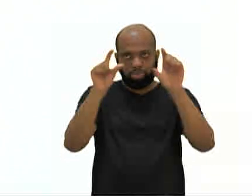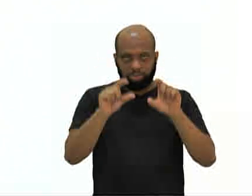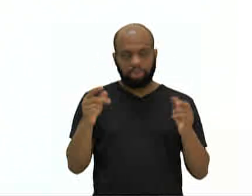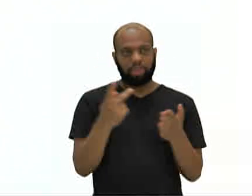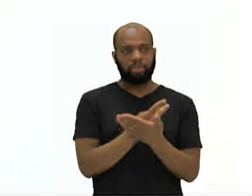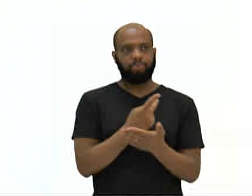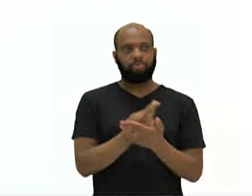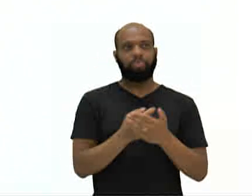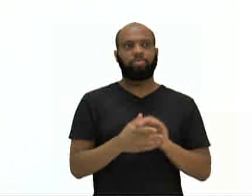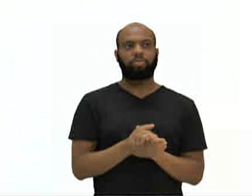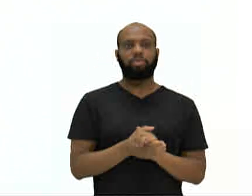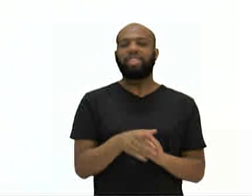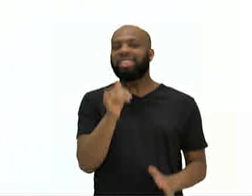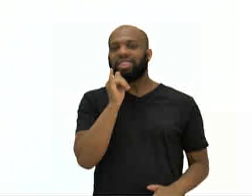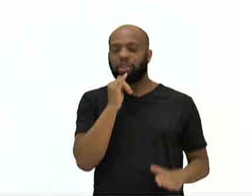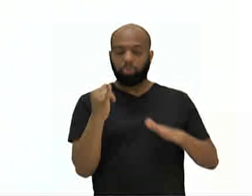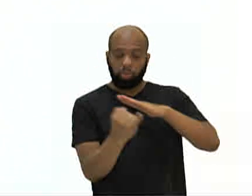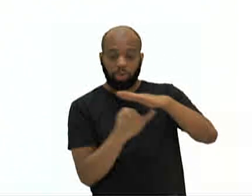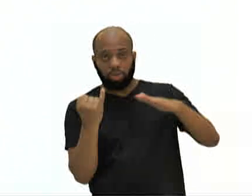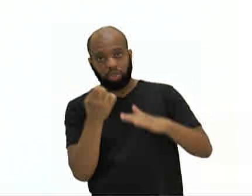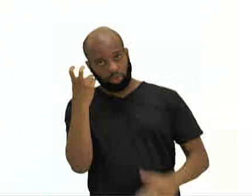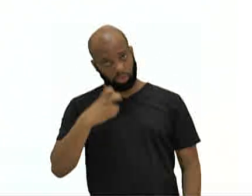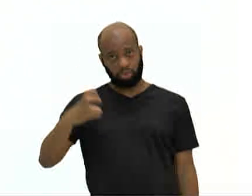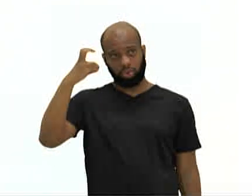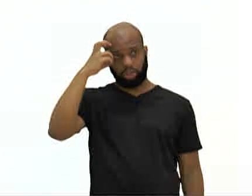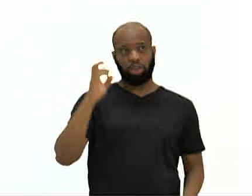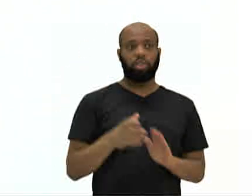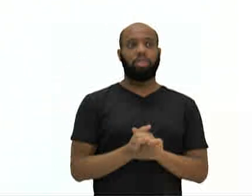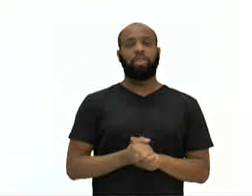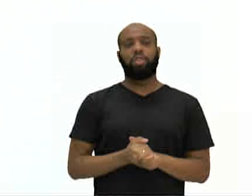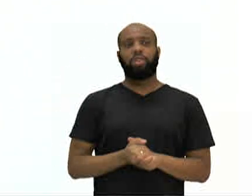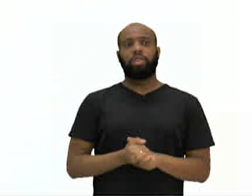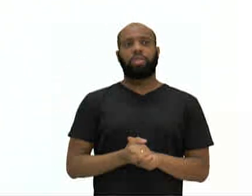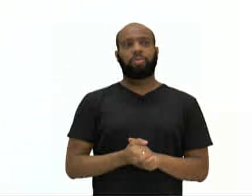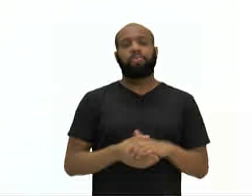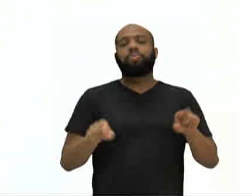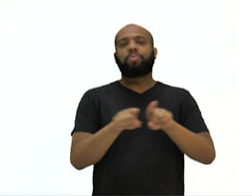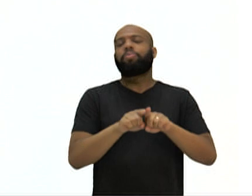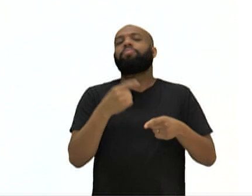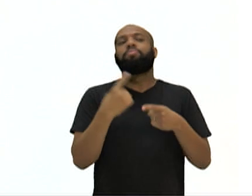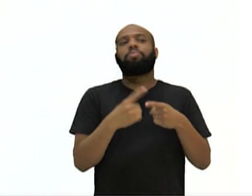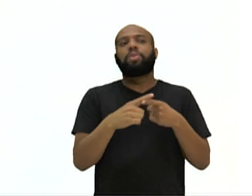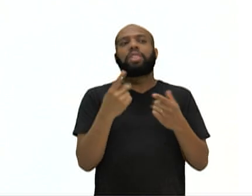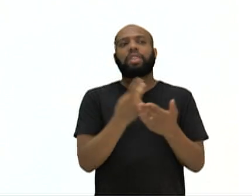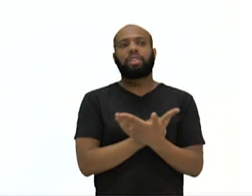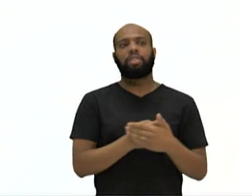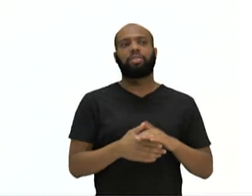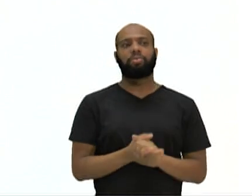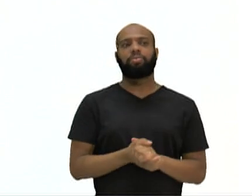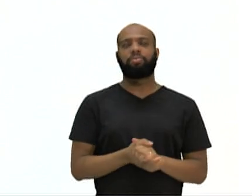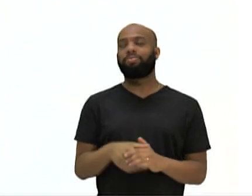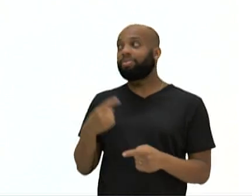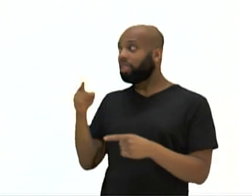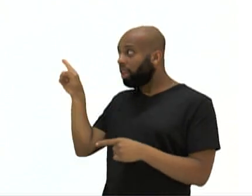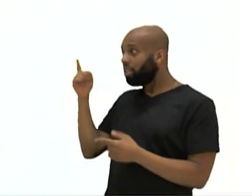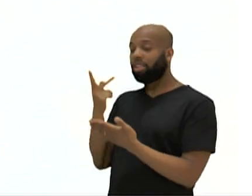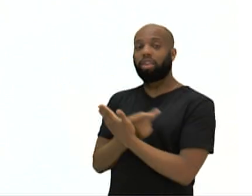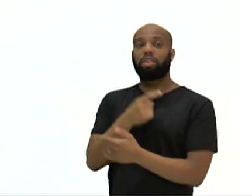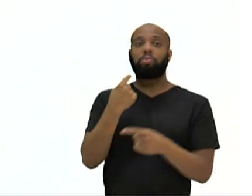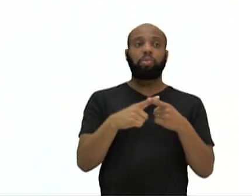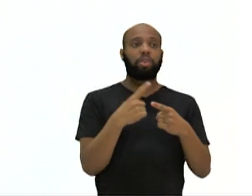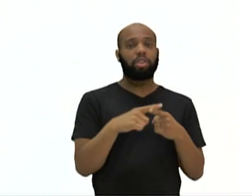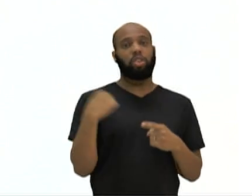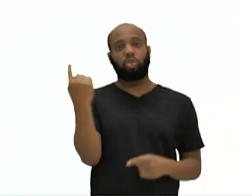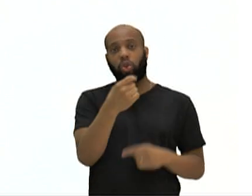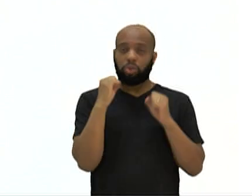aqui, com a indústria cultural. E por que essa está errada? Então, a